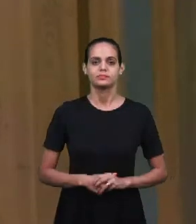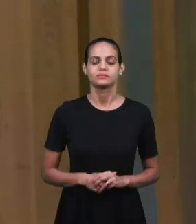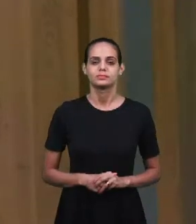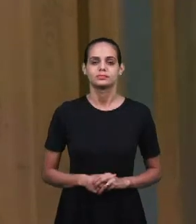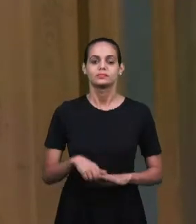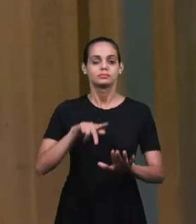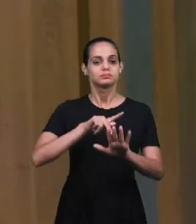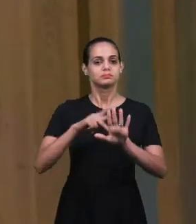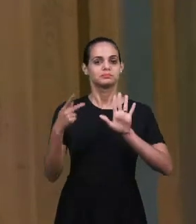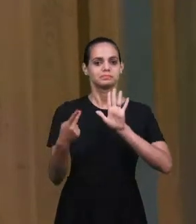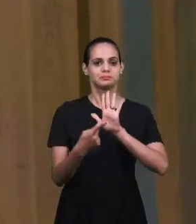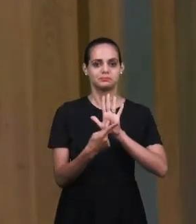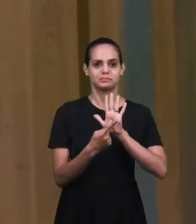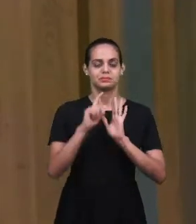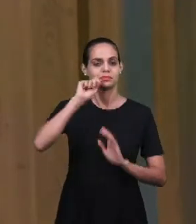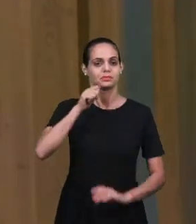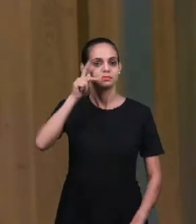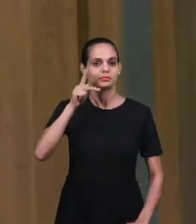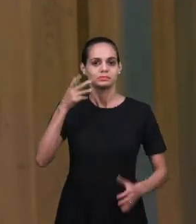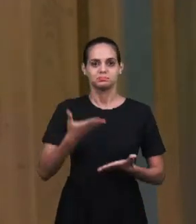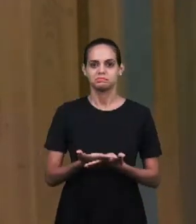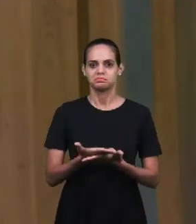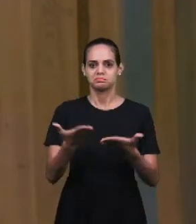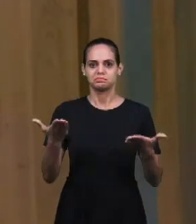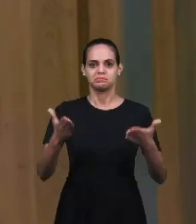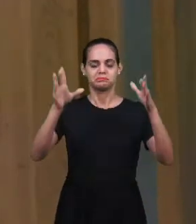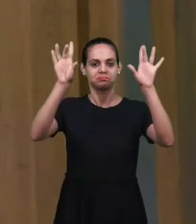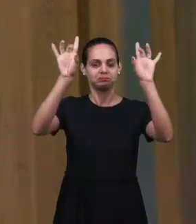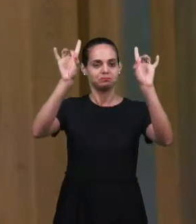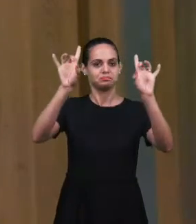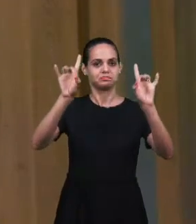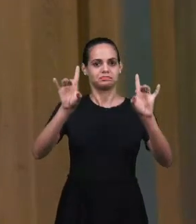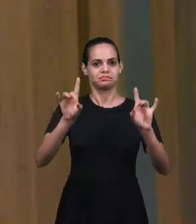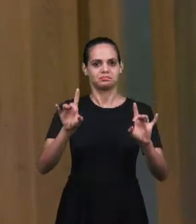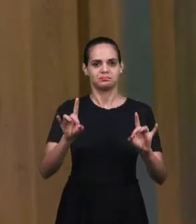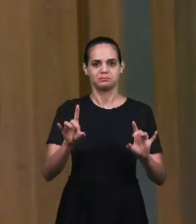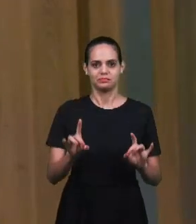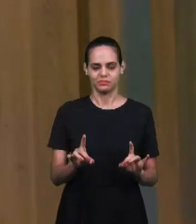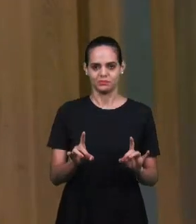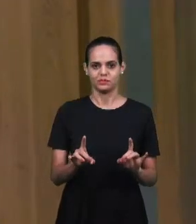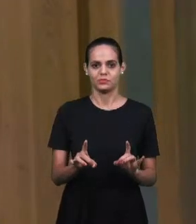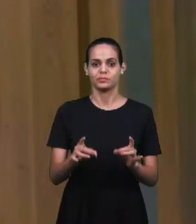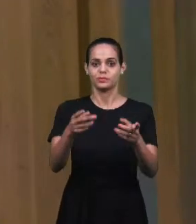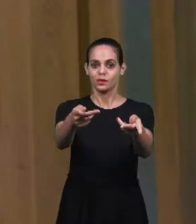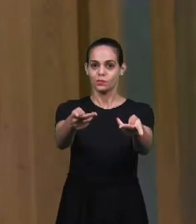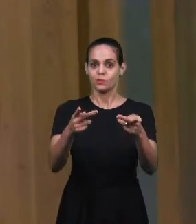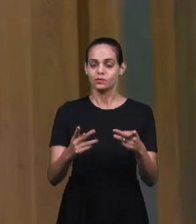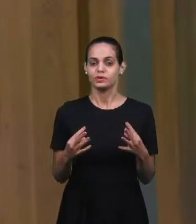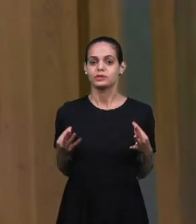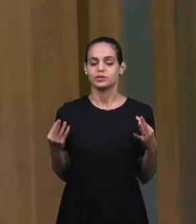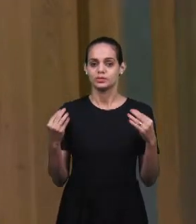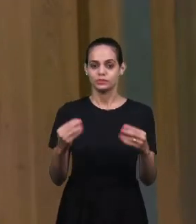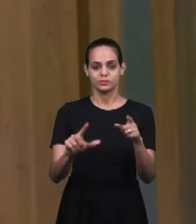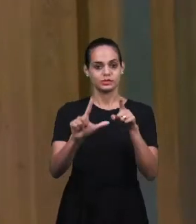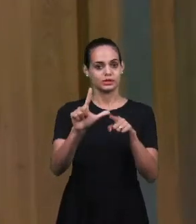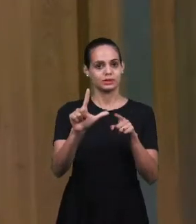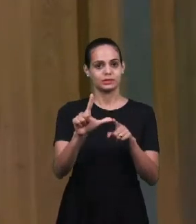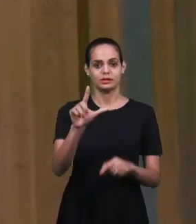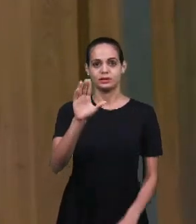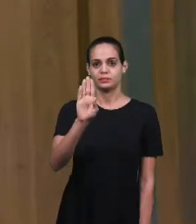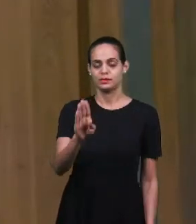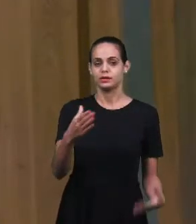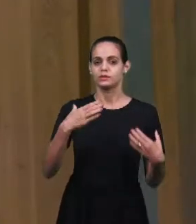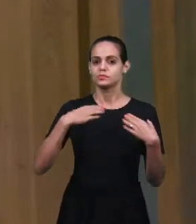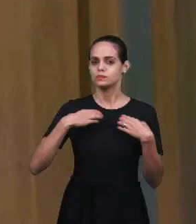grande ceia, o primeiro convite foi feito a todos, e depois vem a letra B. Profeticamente, todos